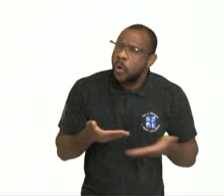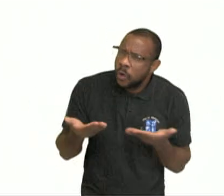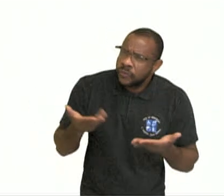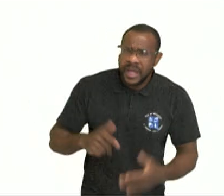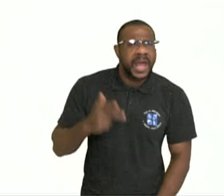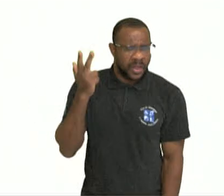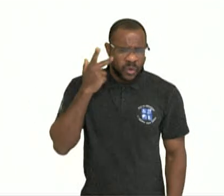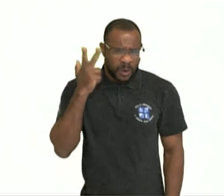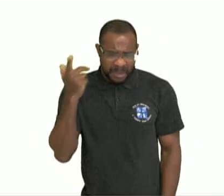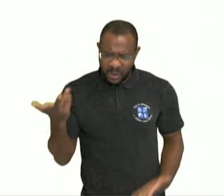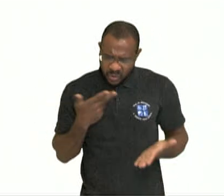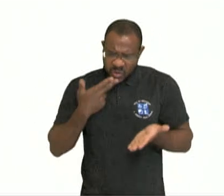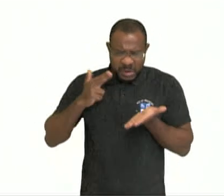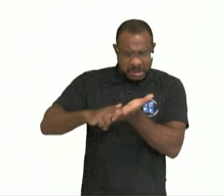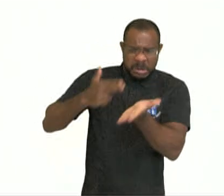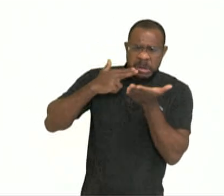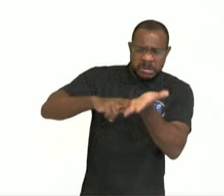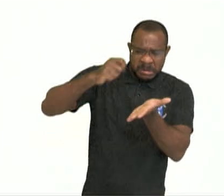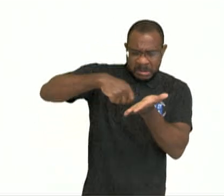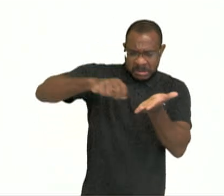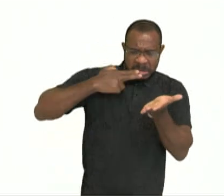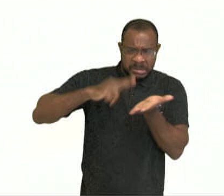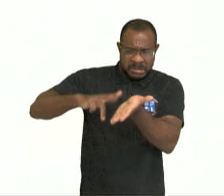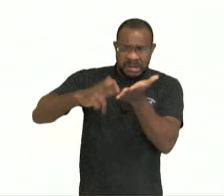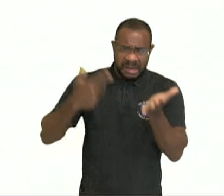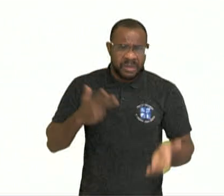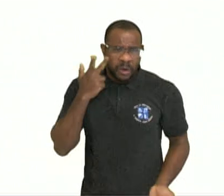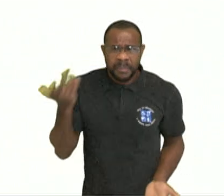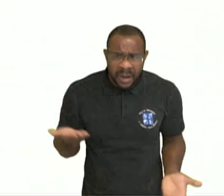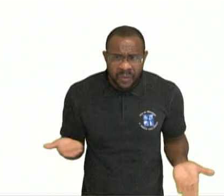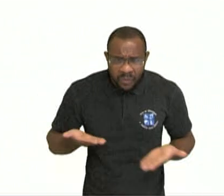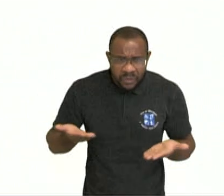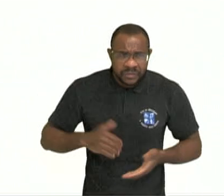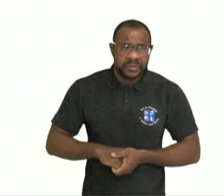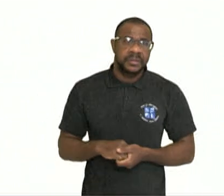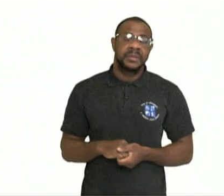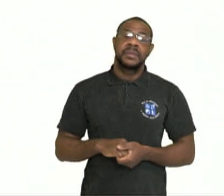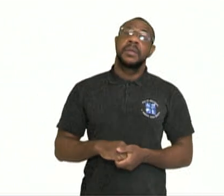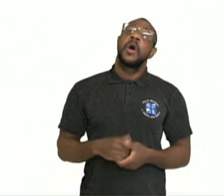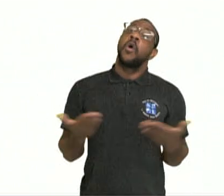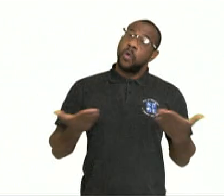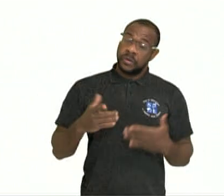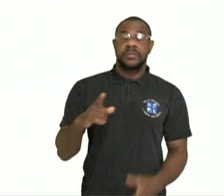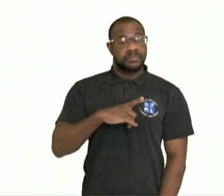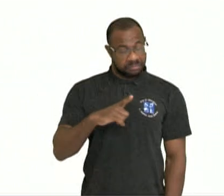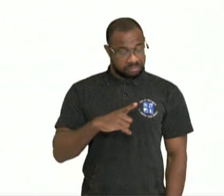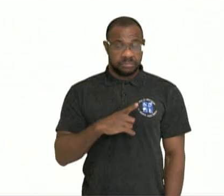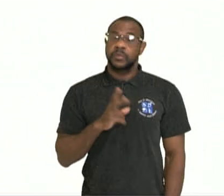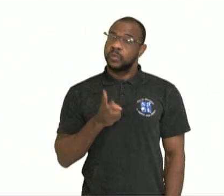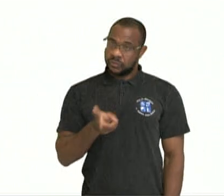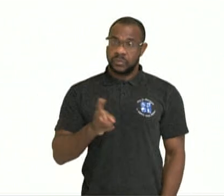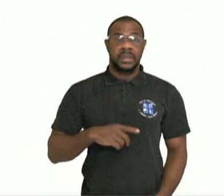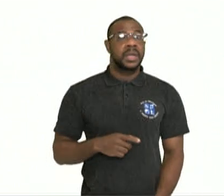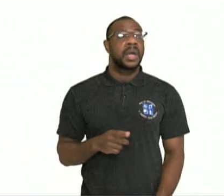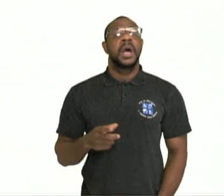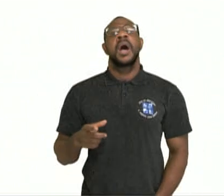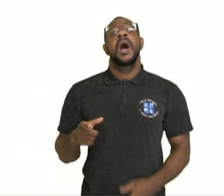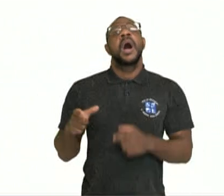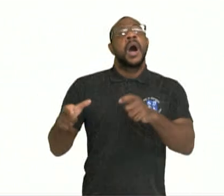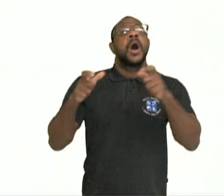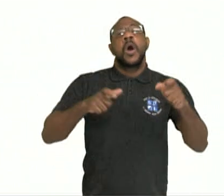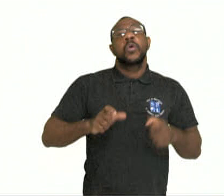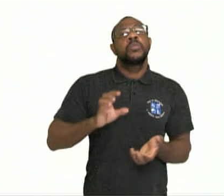o envio de cartas? Em quais situações? Sim, ainda é comum em várias regiões e em